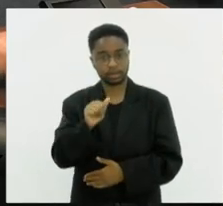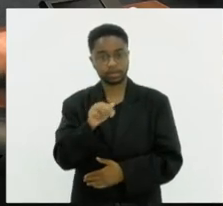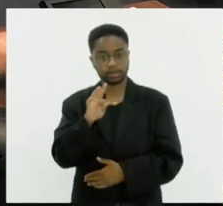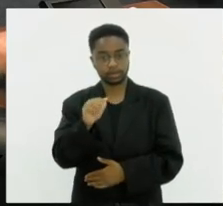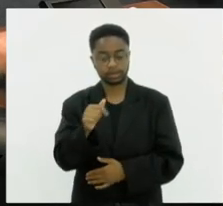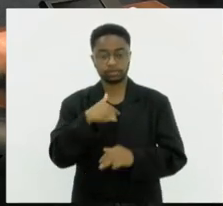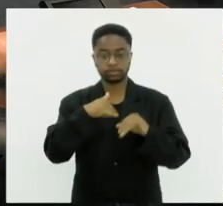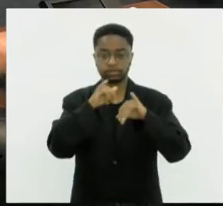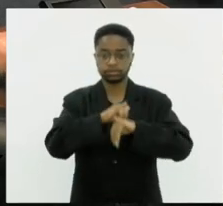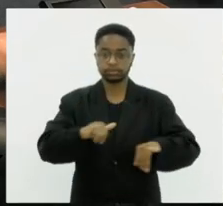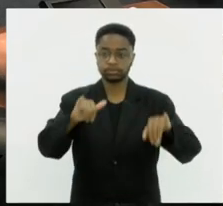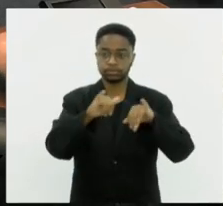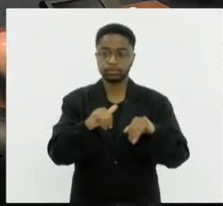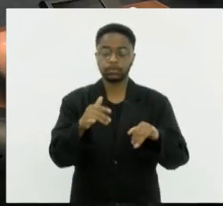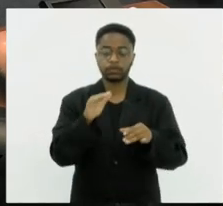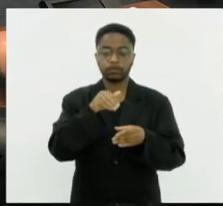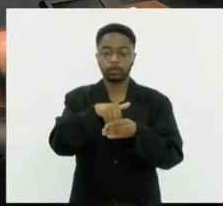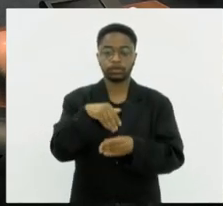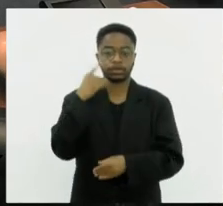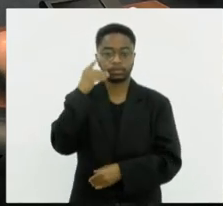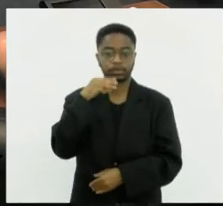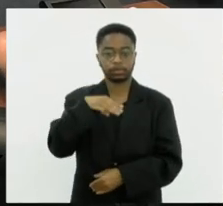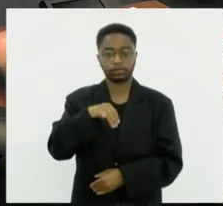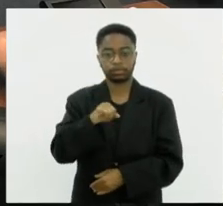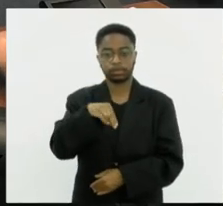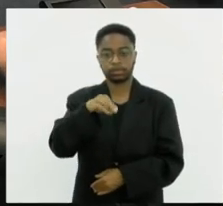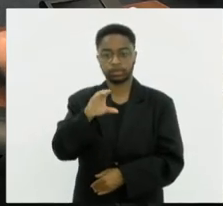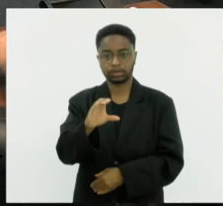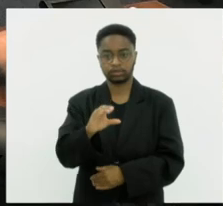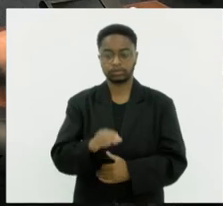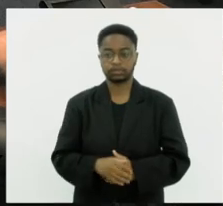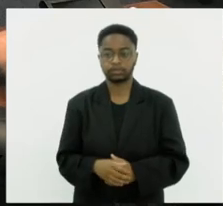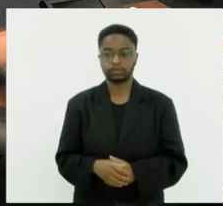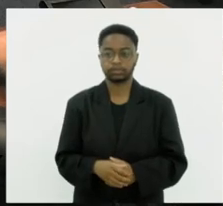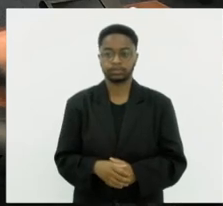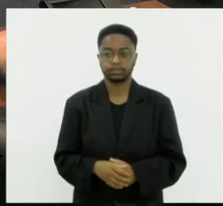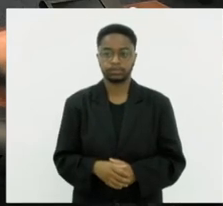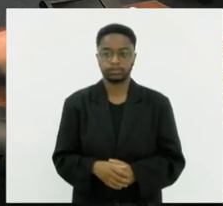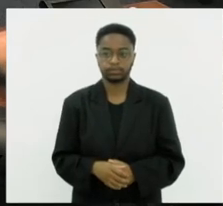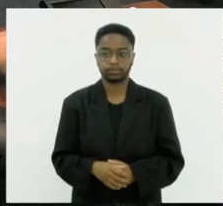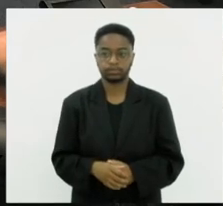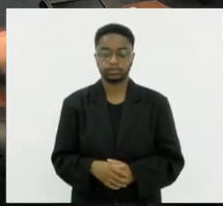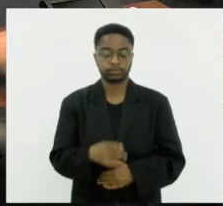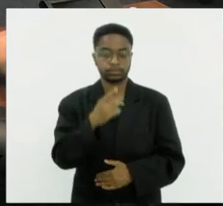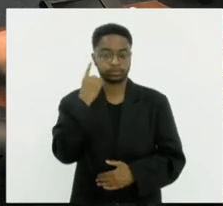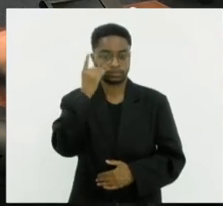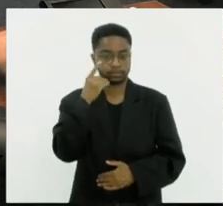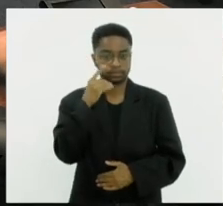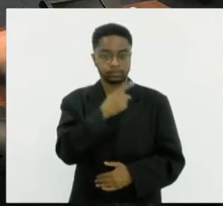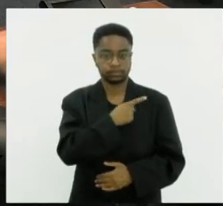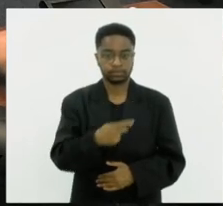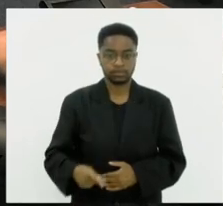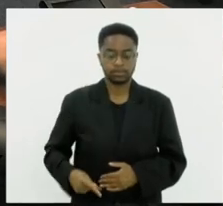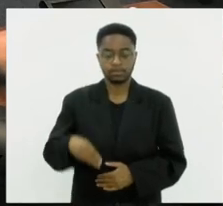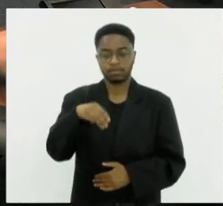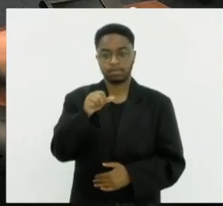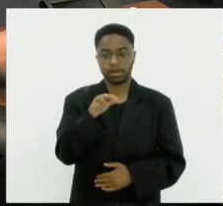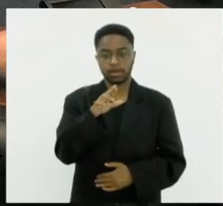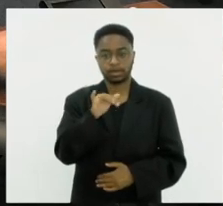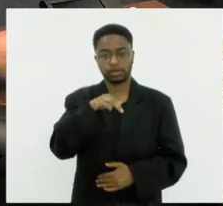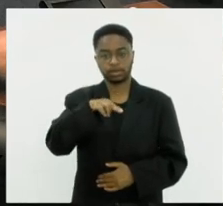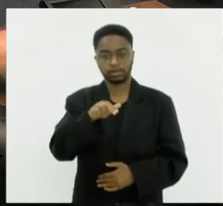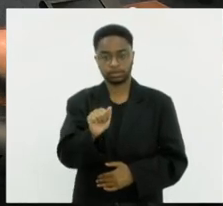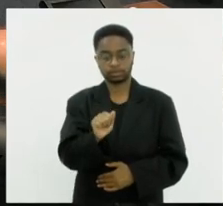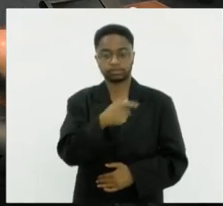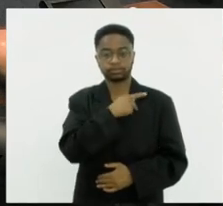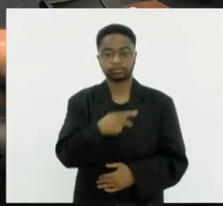voto, nobre deputado Carlos Mink. Deputada presidente Marina, do MST, presidente